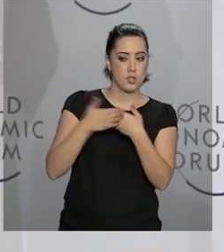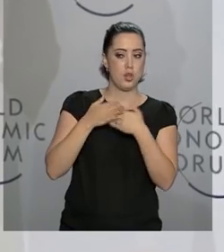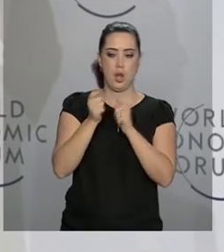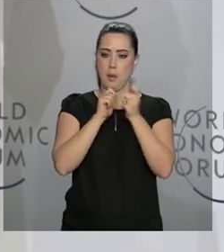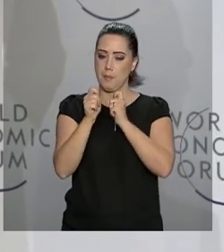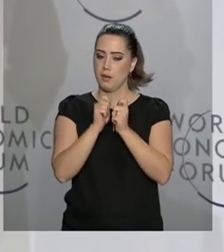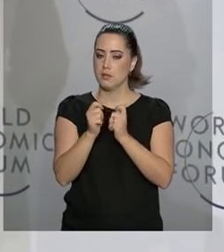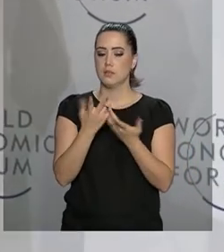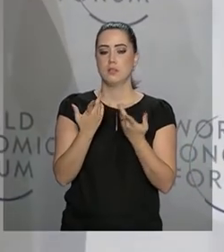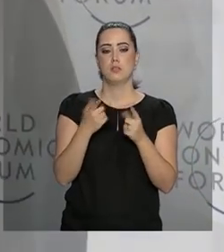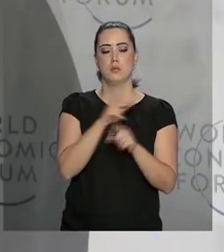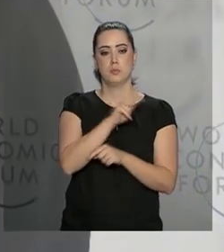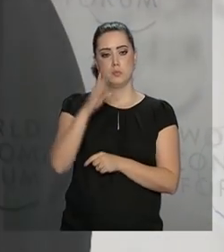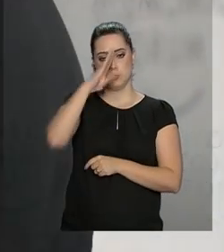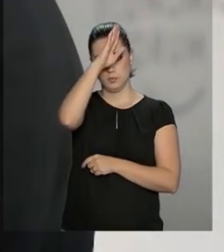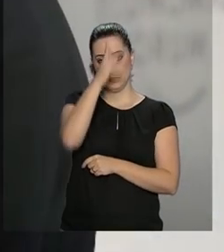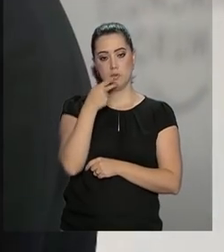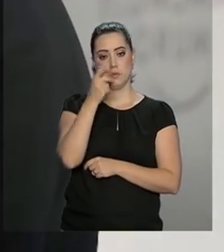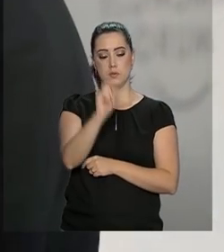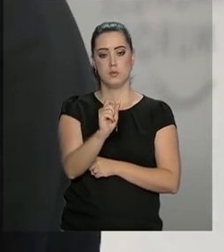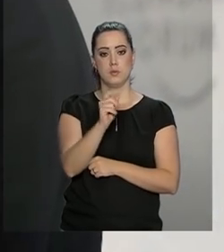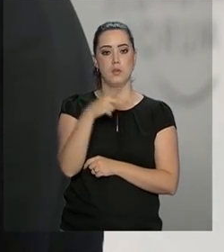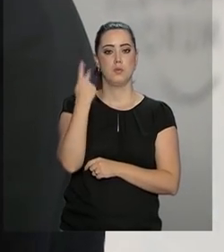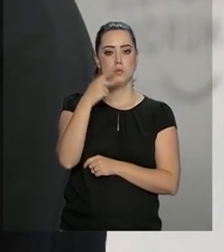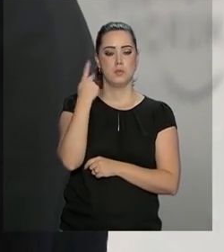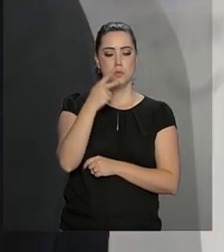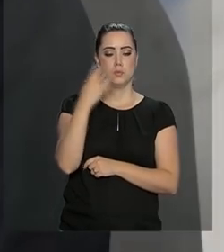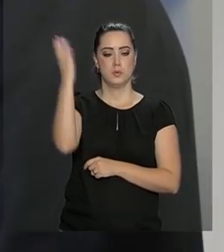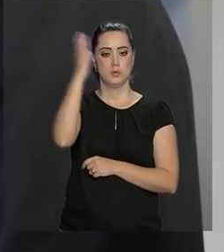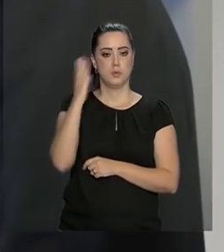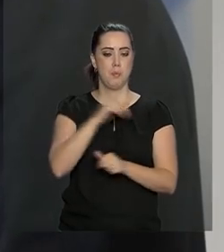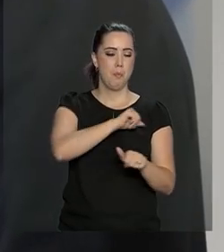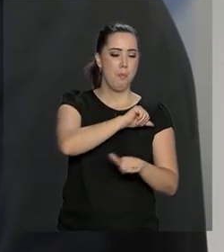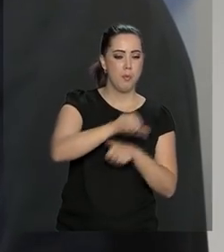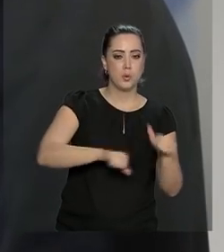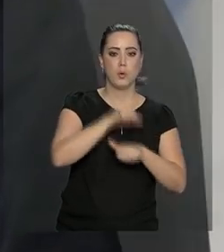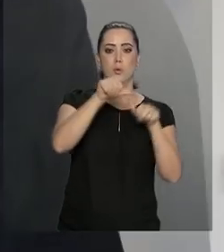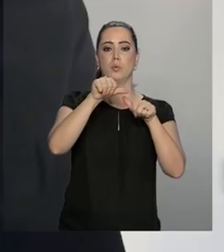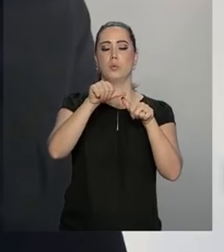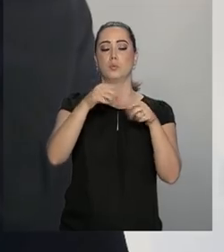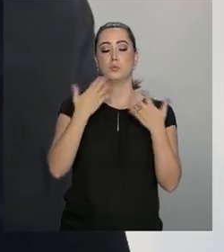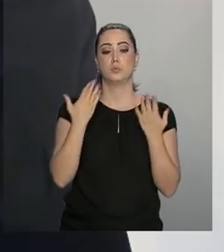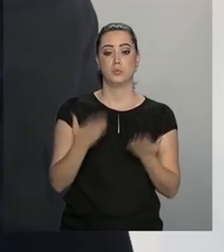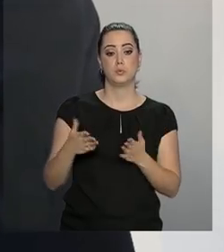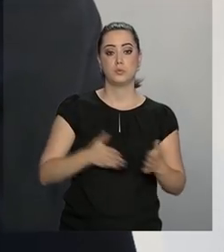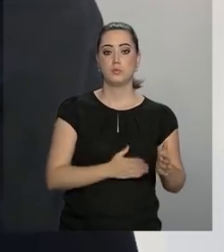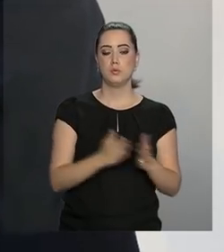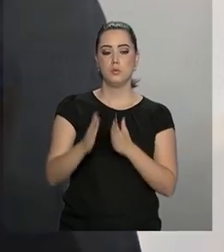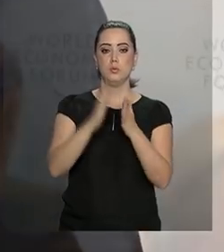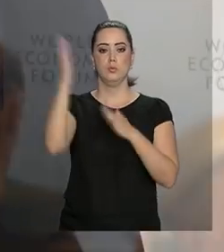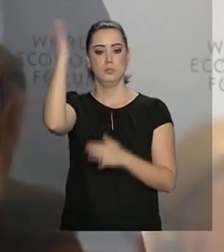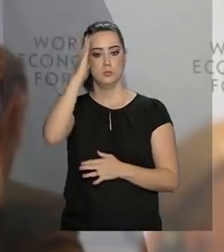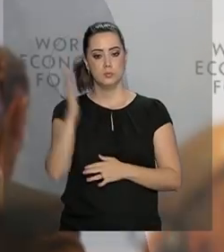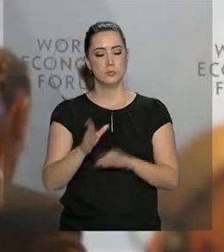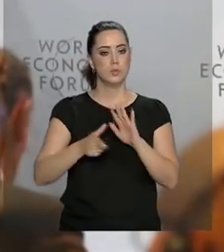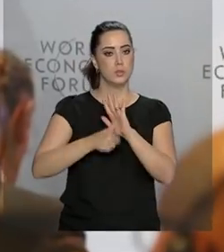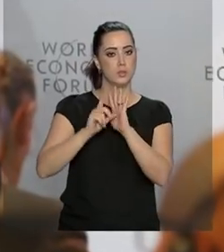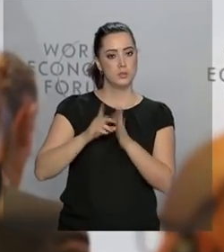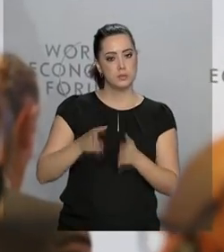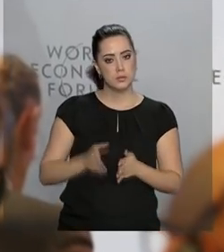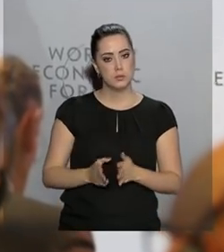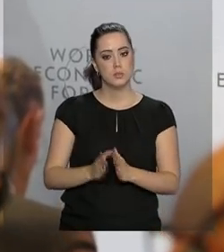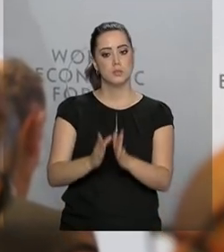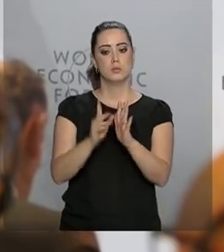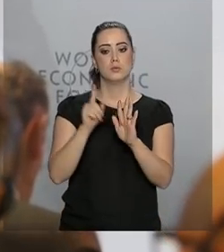imprensa, o presidente Jair Bolsonaro disse que a política no Brasil mudou drasticamente, que o caminho do Brasil que estava sendo